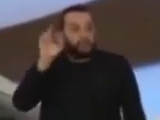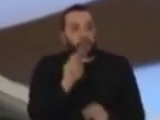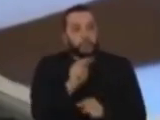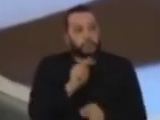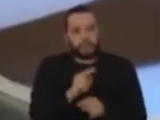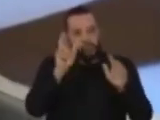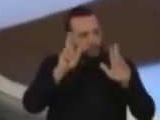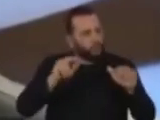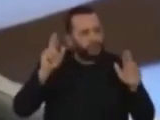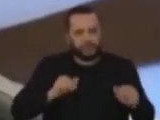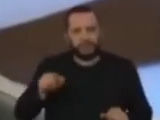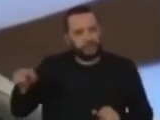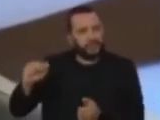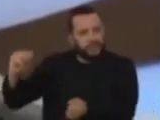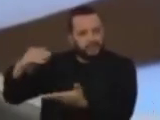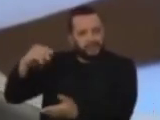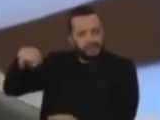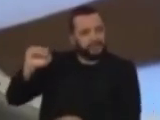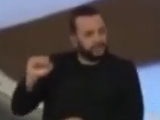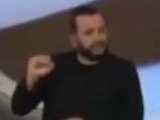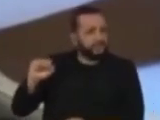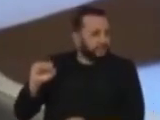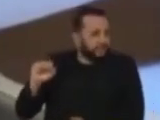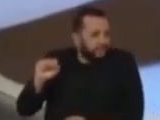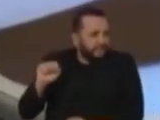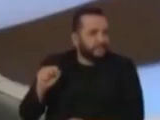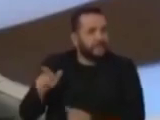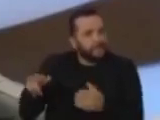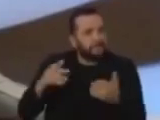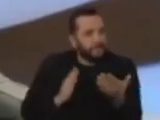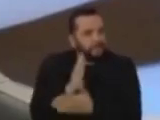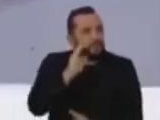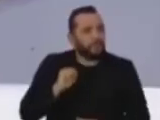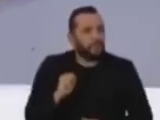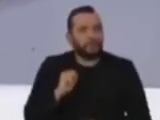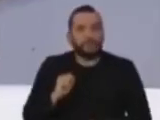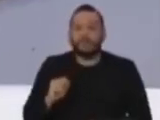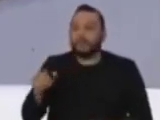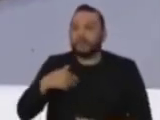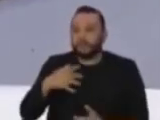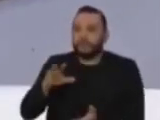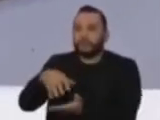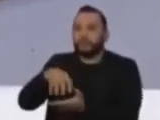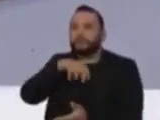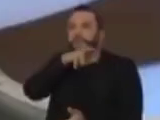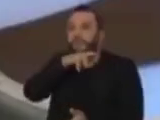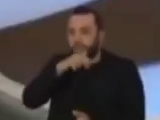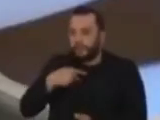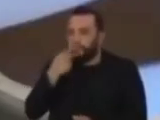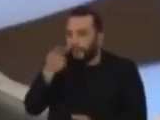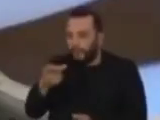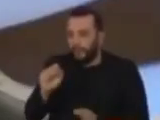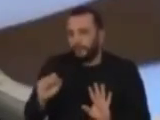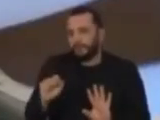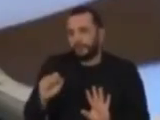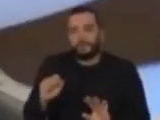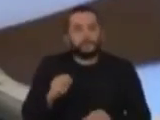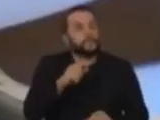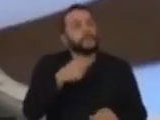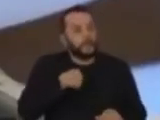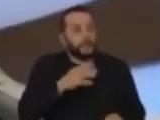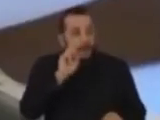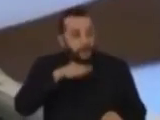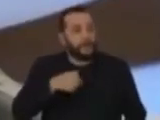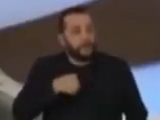eficaz uh quem fez isso Aliás foi por isso que ela foi aprovada por que analisou protetora lá no Exatamente isso agora eu quero dizer você foi essa